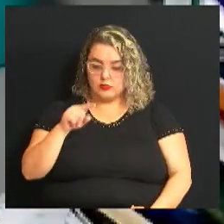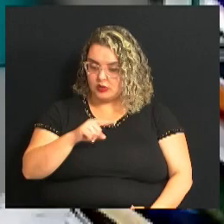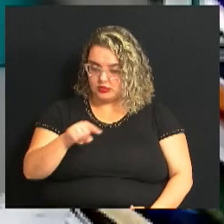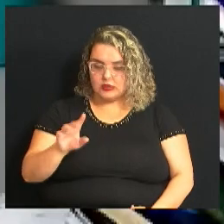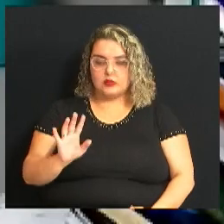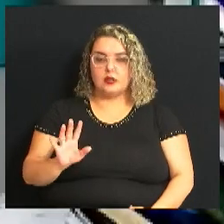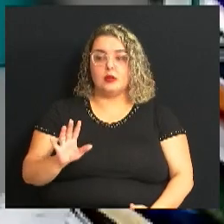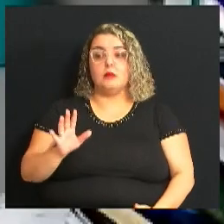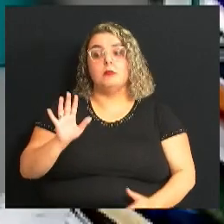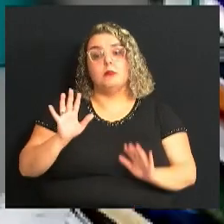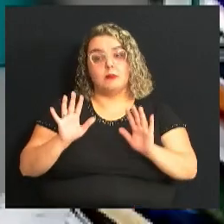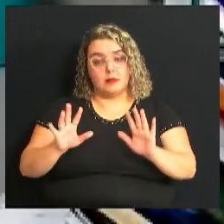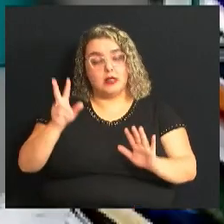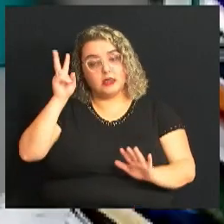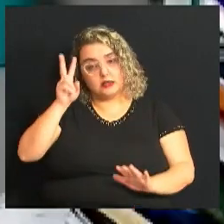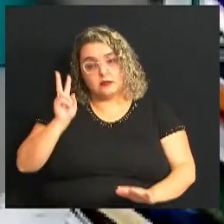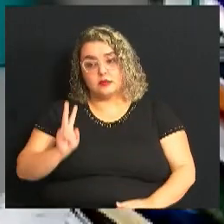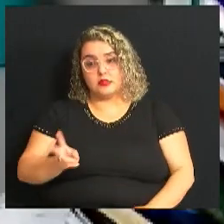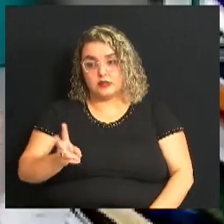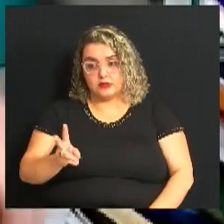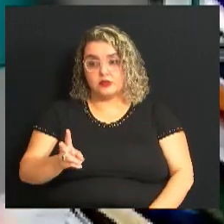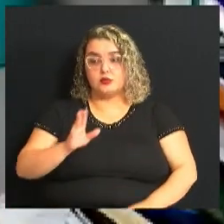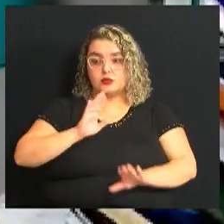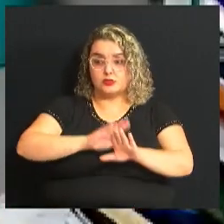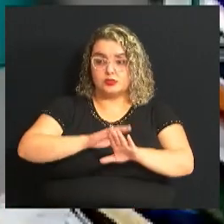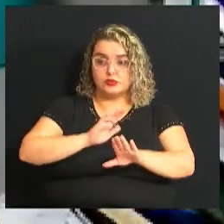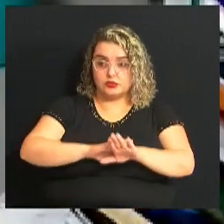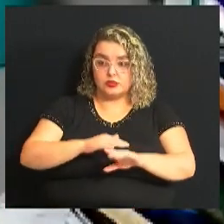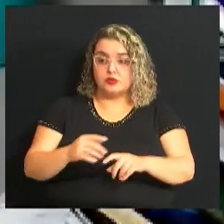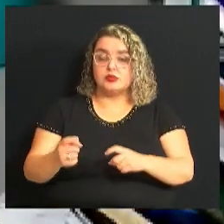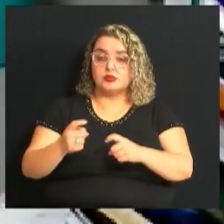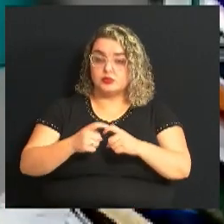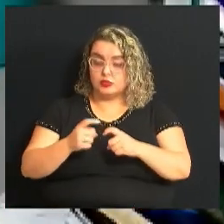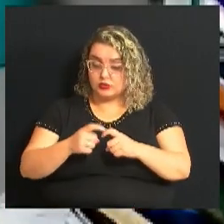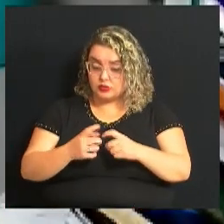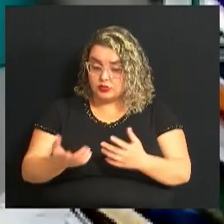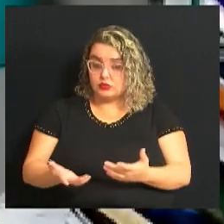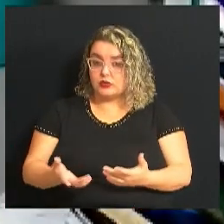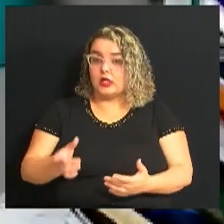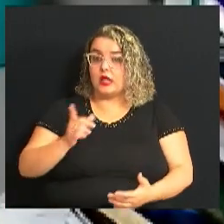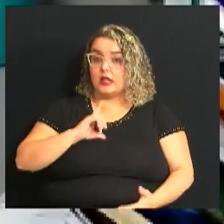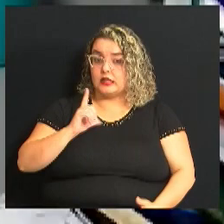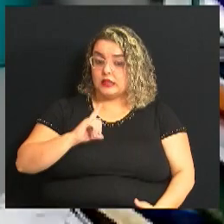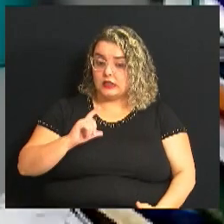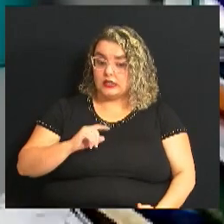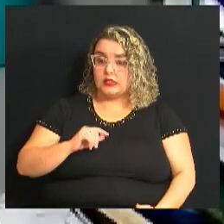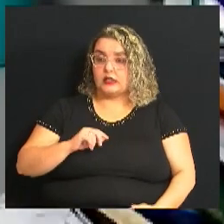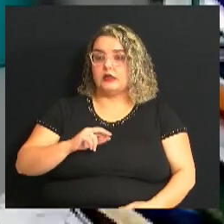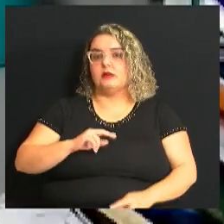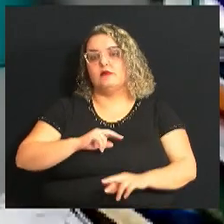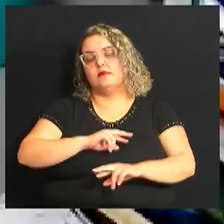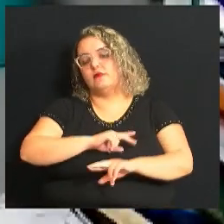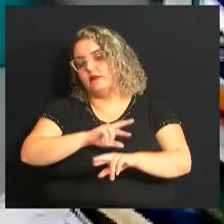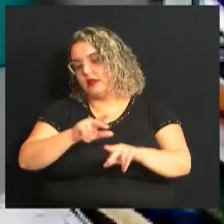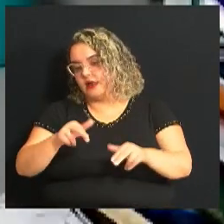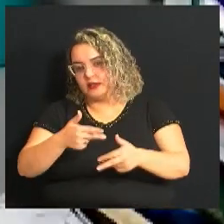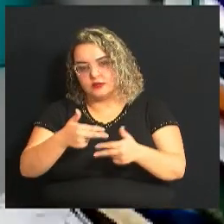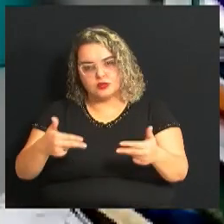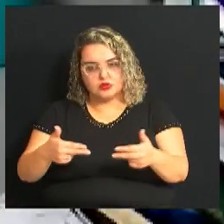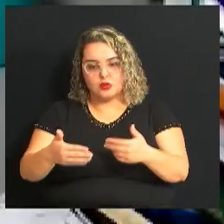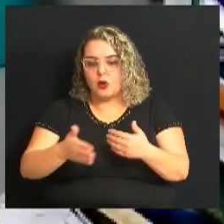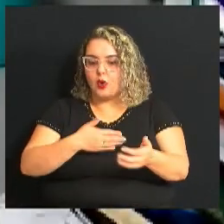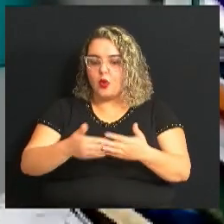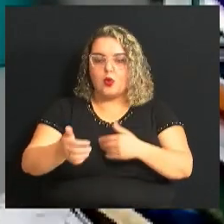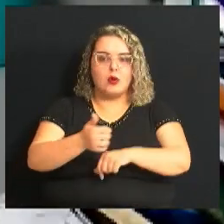mas lembrando sempre que no exercício da atividade médica existem situações em que qualquer profissional